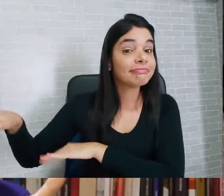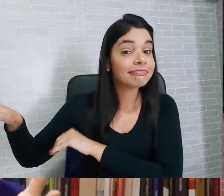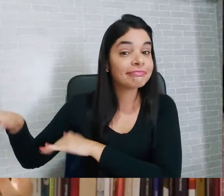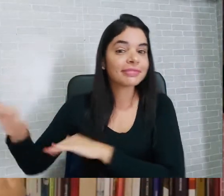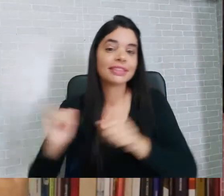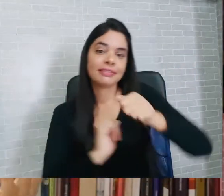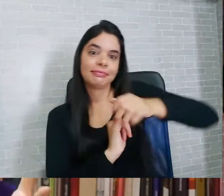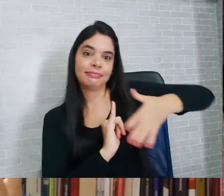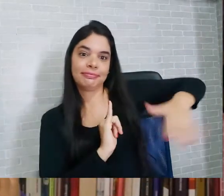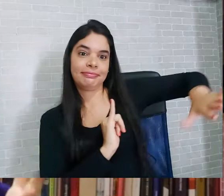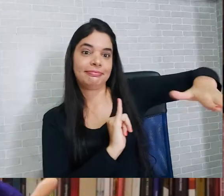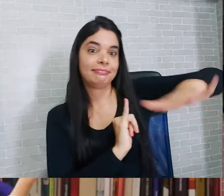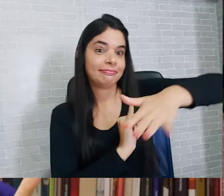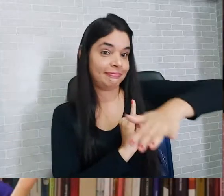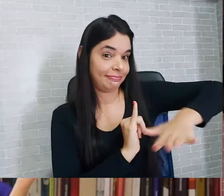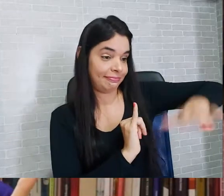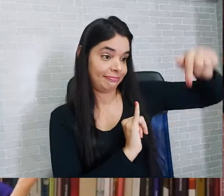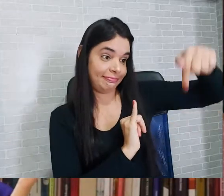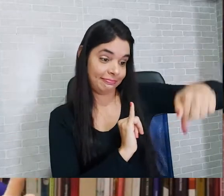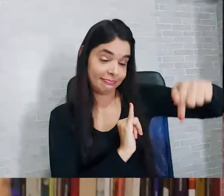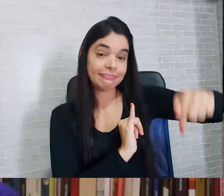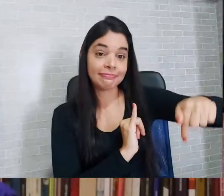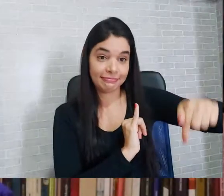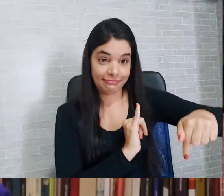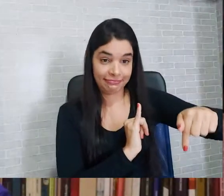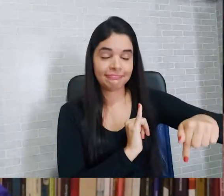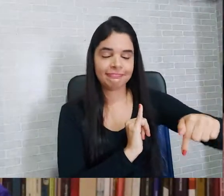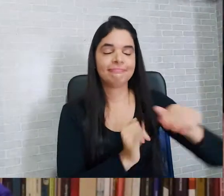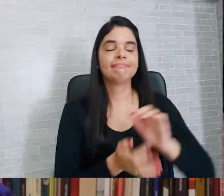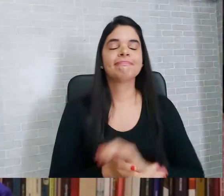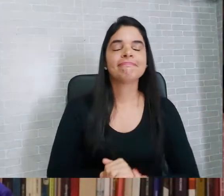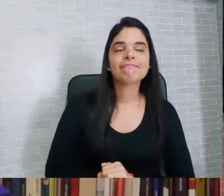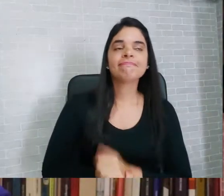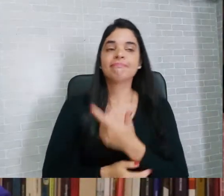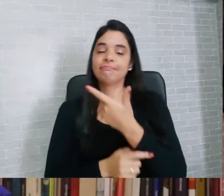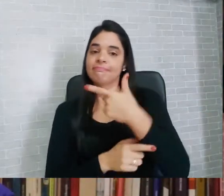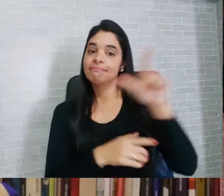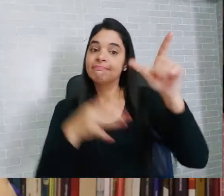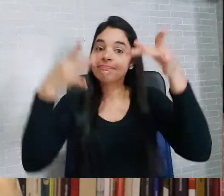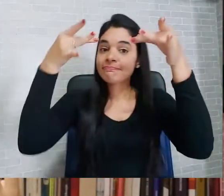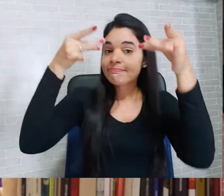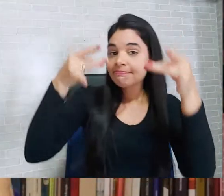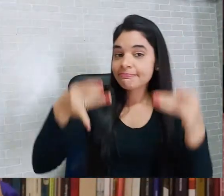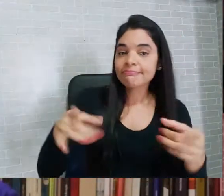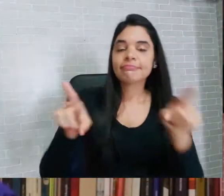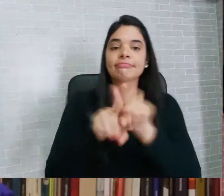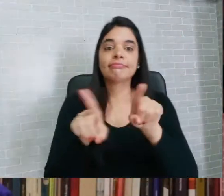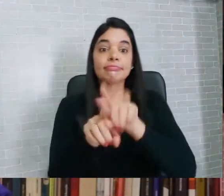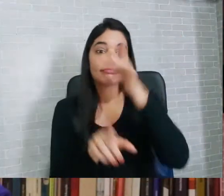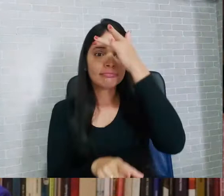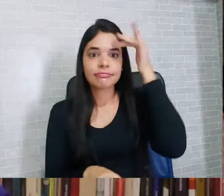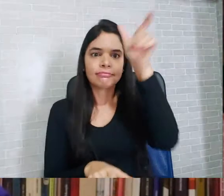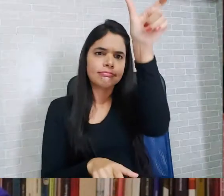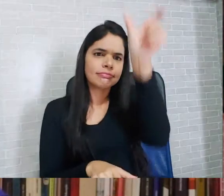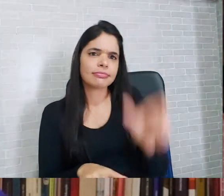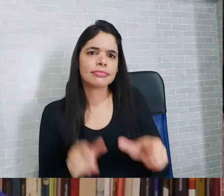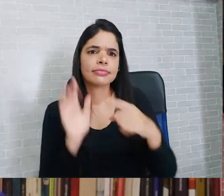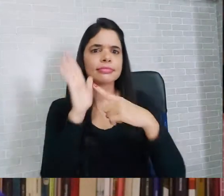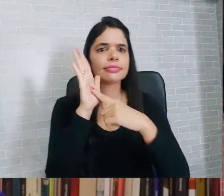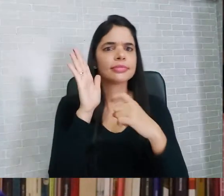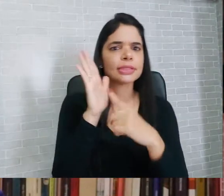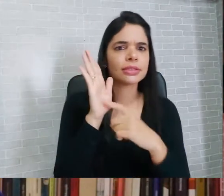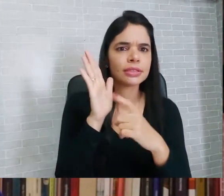nas Antilhas, né, em Guadalupe e em Martinica. Um outro detalhe também, a imagem do branco aterrorizante,